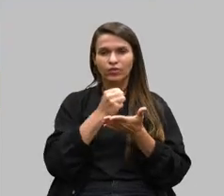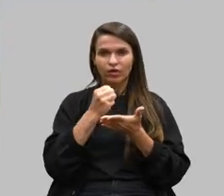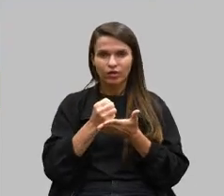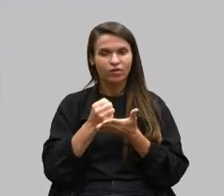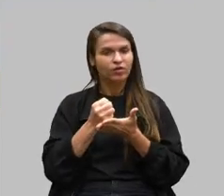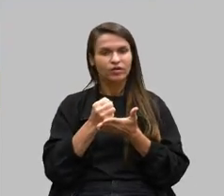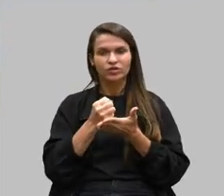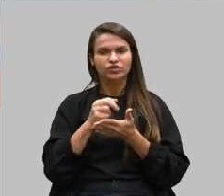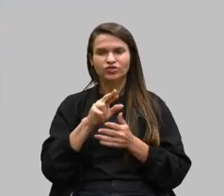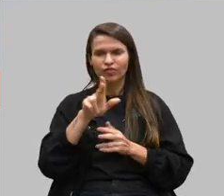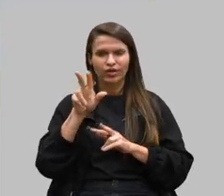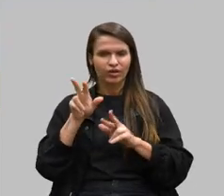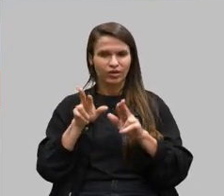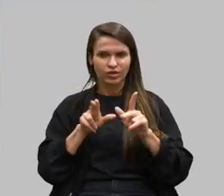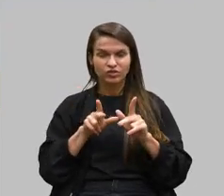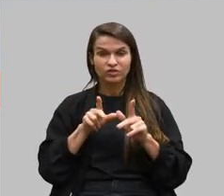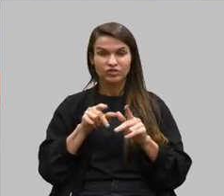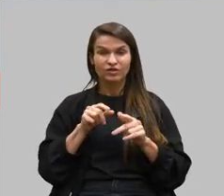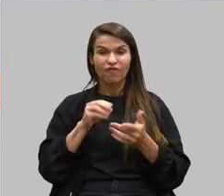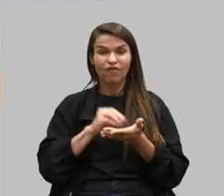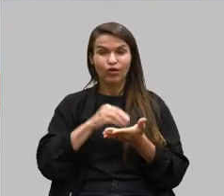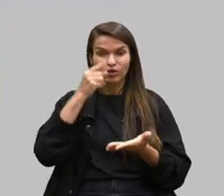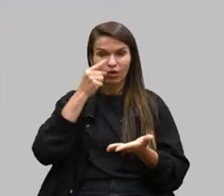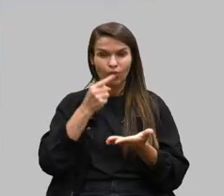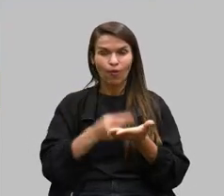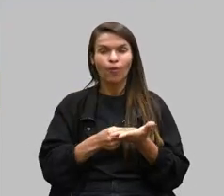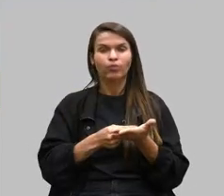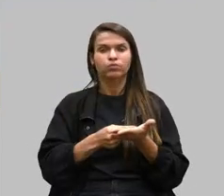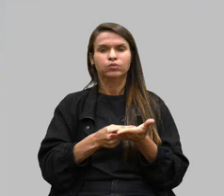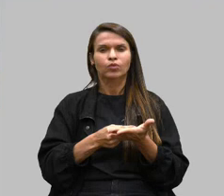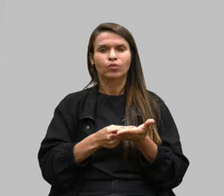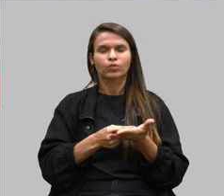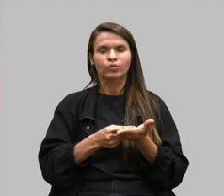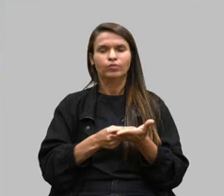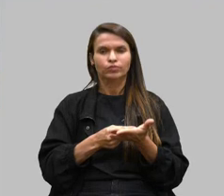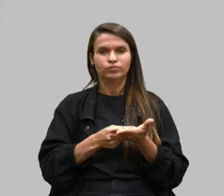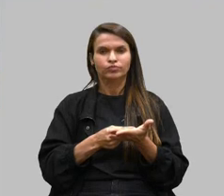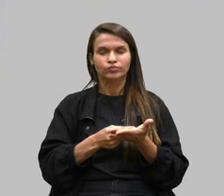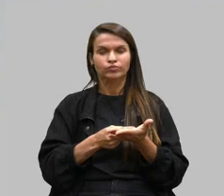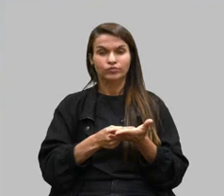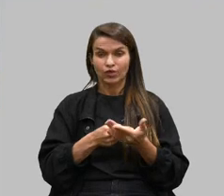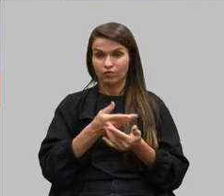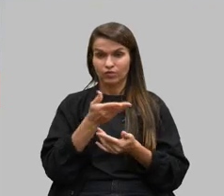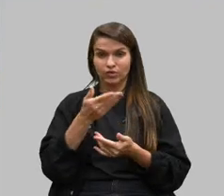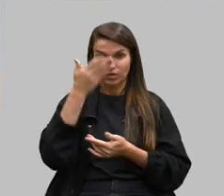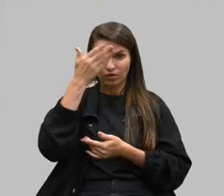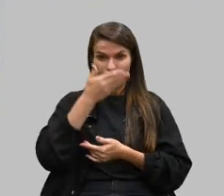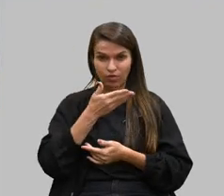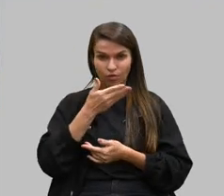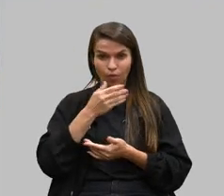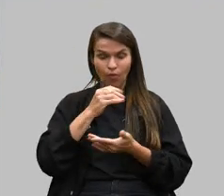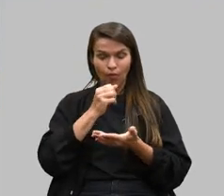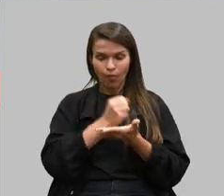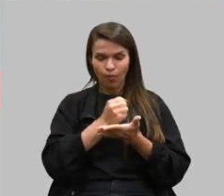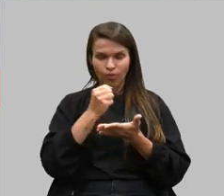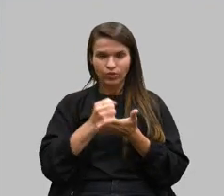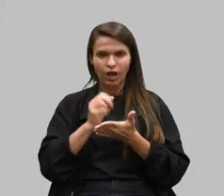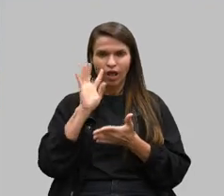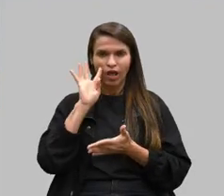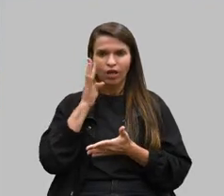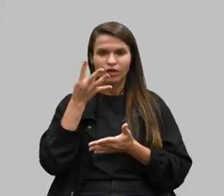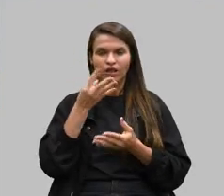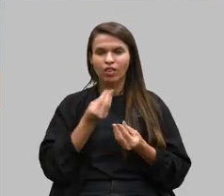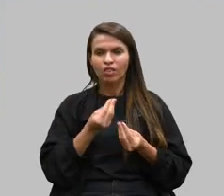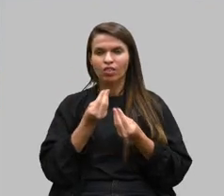contrato da Vale que se não for cumprido as obrigações e obrigações principais Gustava testemunha disso o contrato é resolvido o que que é isso ter devolvido